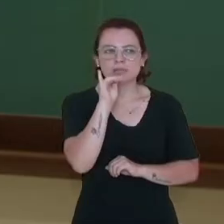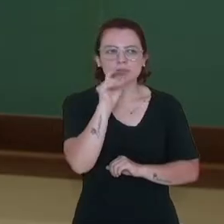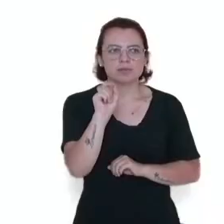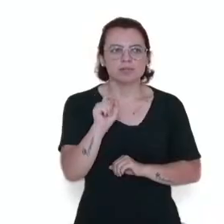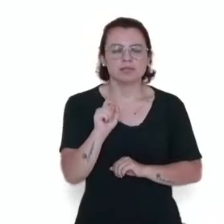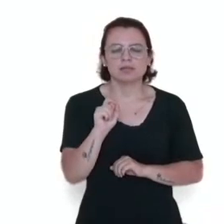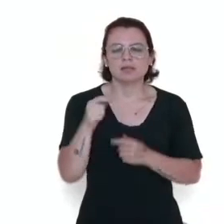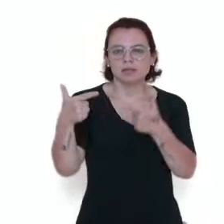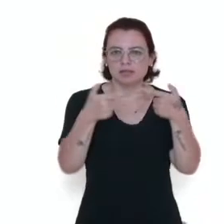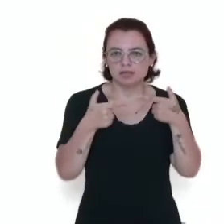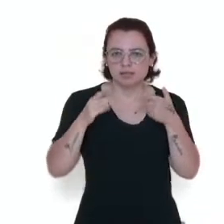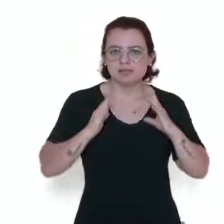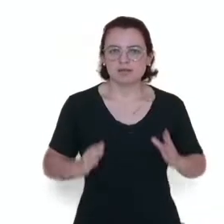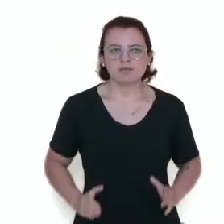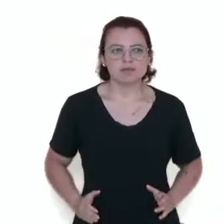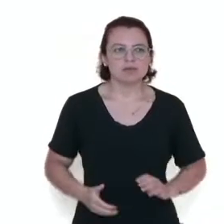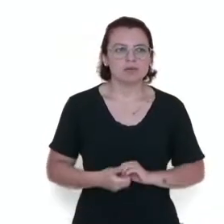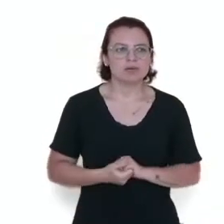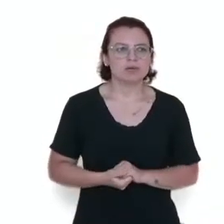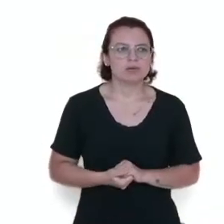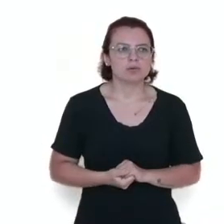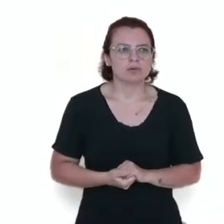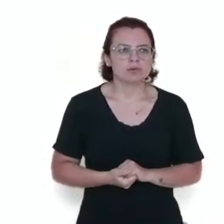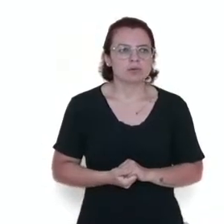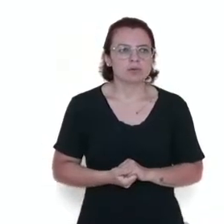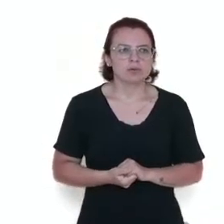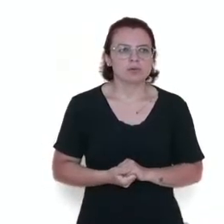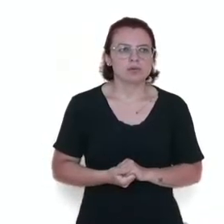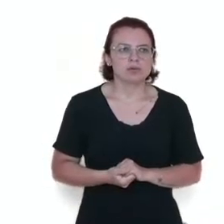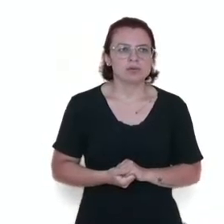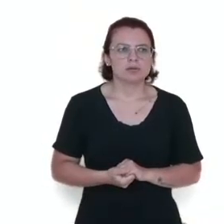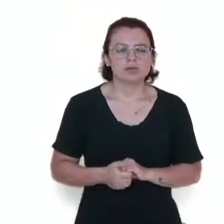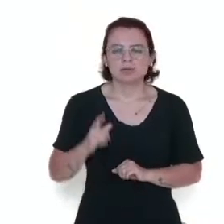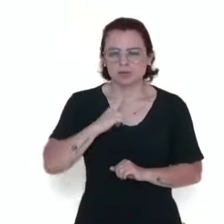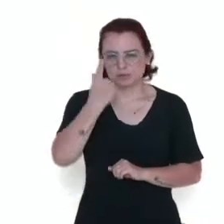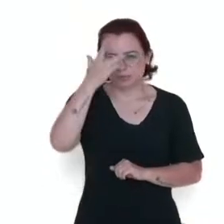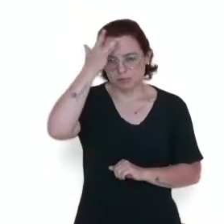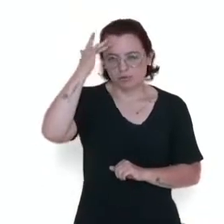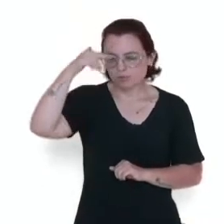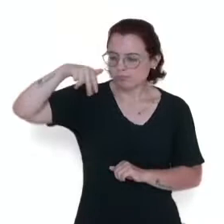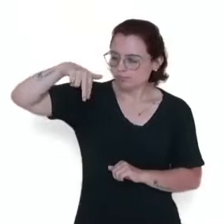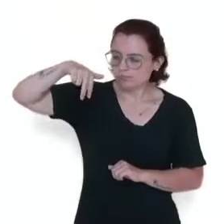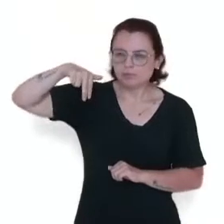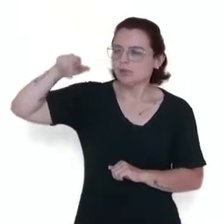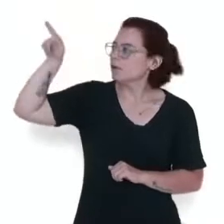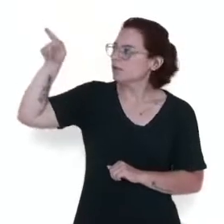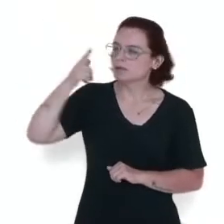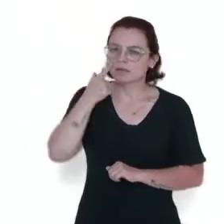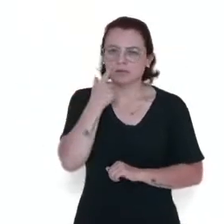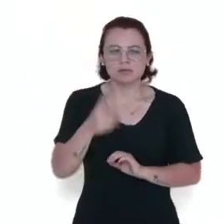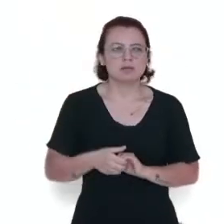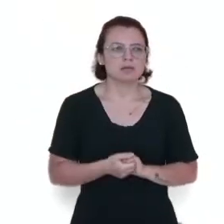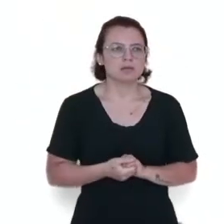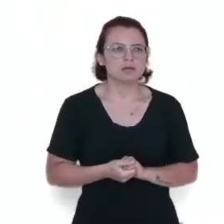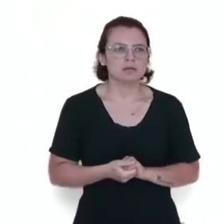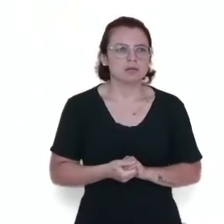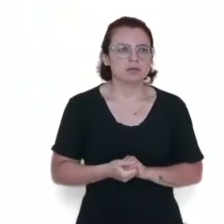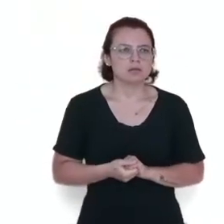civil, representada então por esse homenzinho ali. Temos também ali alto índice